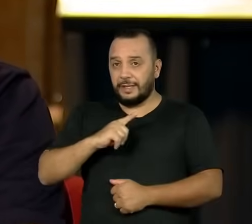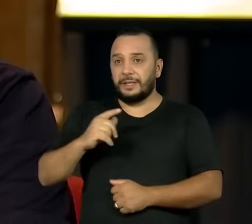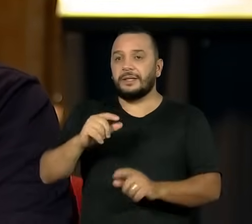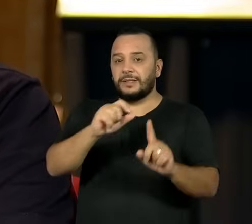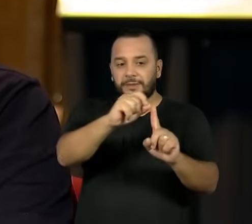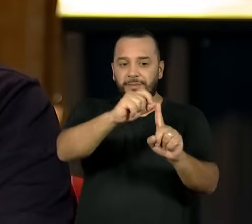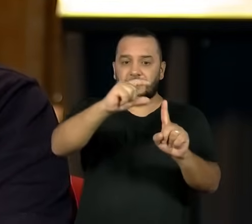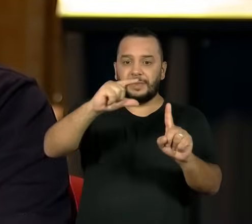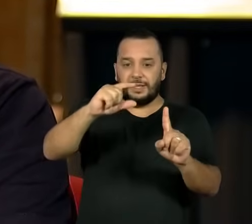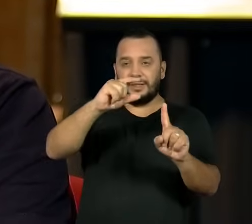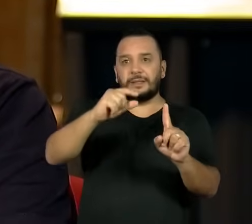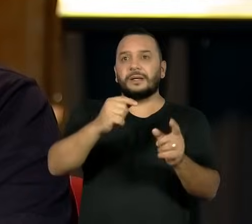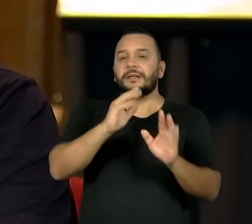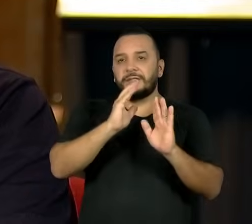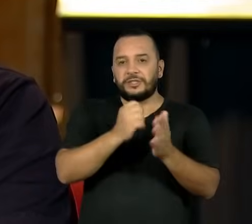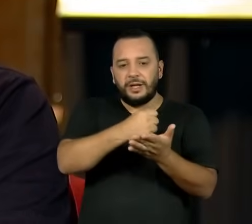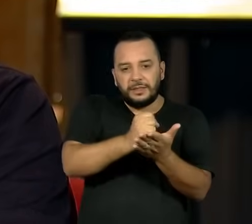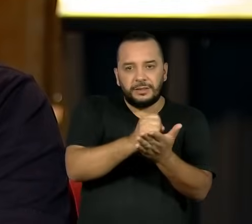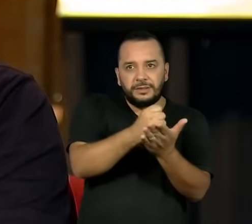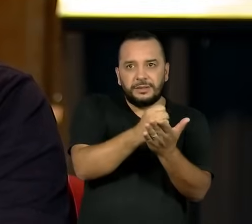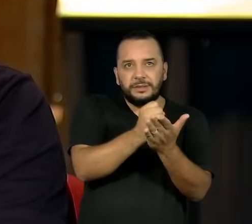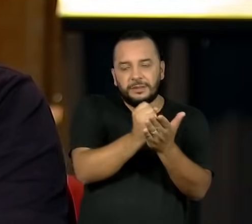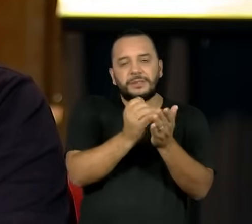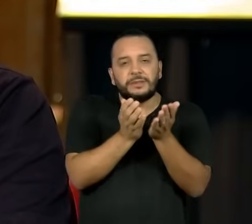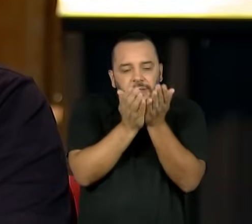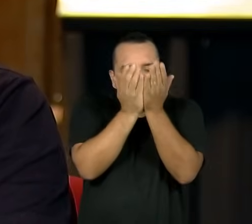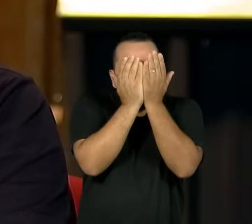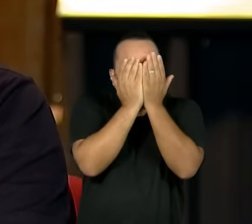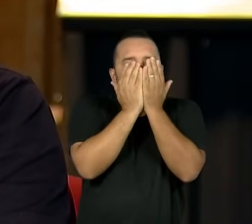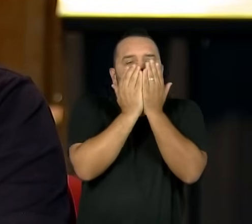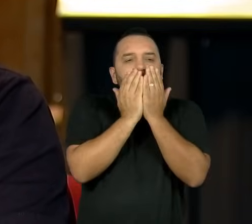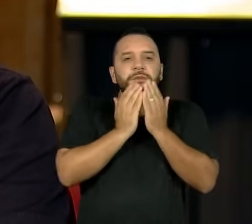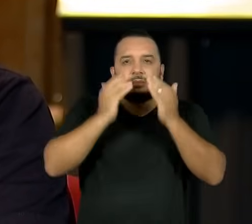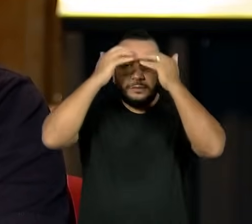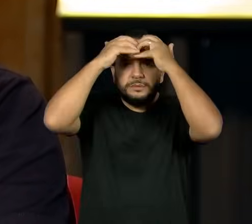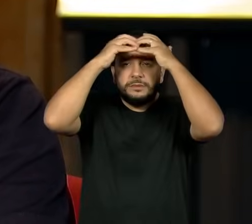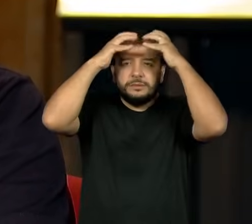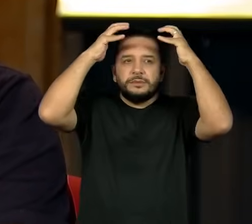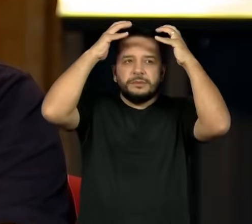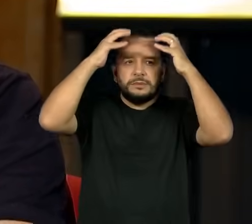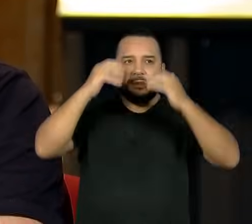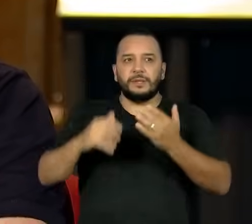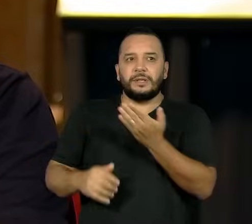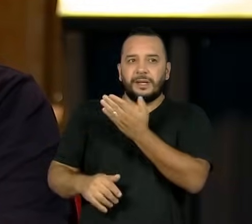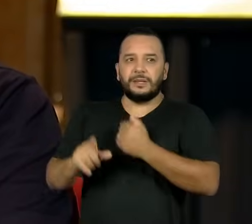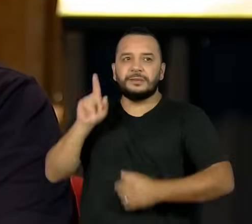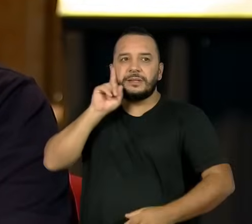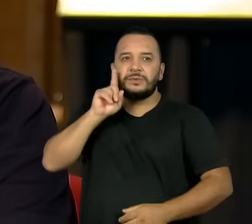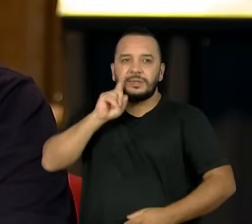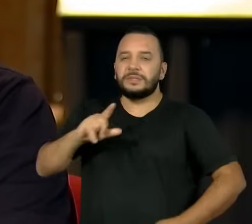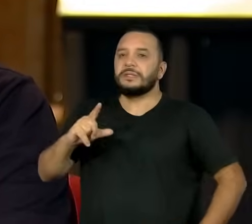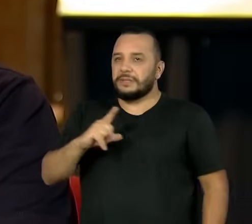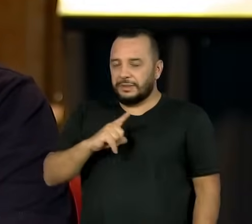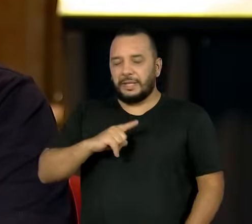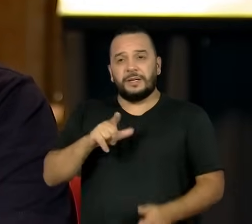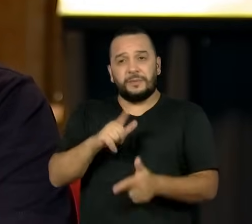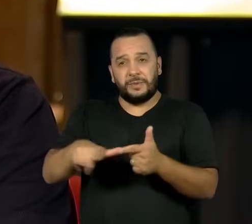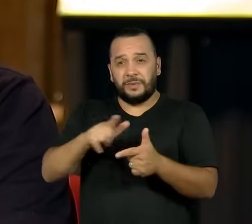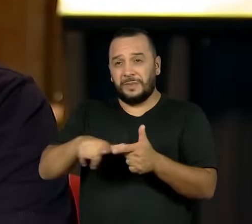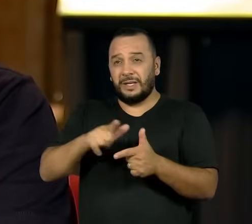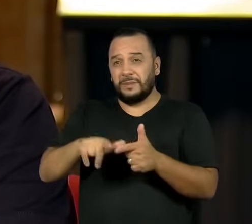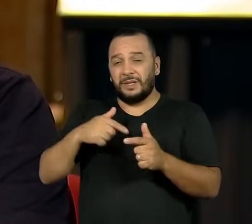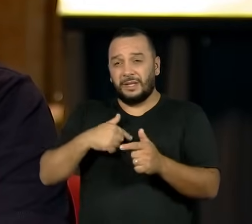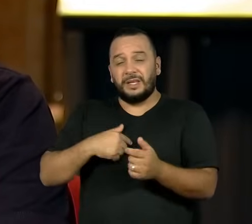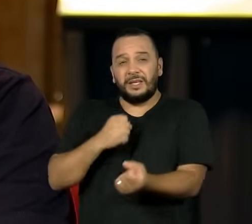plantas psicodélicas no tratamento da crise de opioide que tem nos Estados Unidos. Semana passada saiu 2 matérias